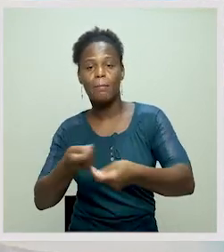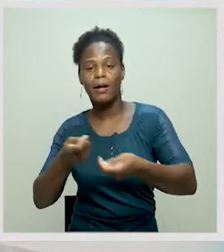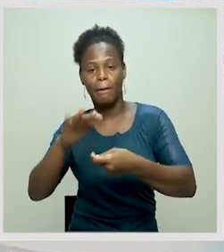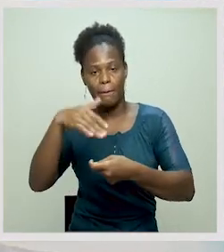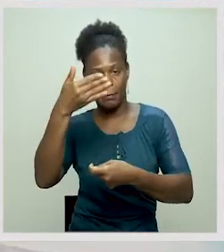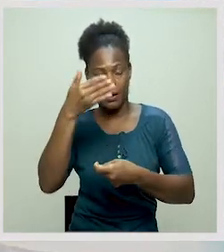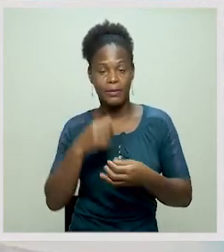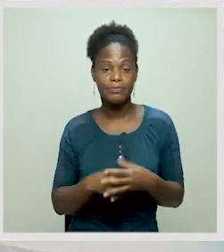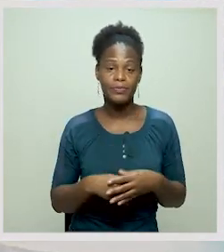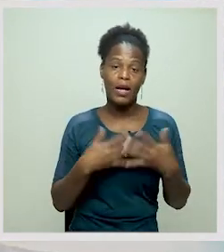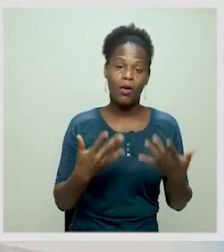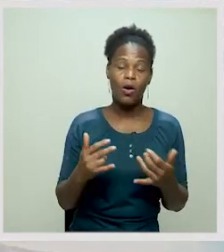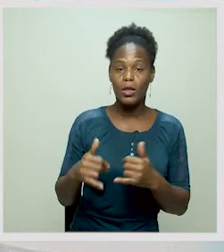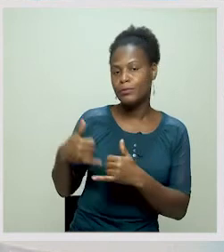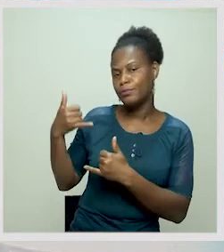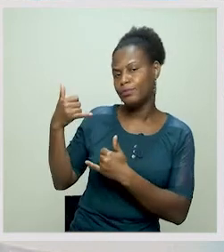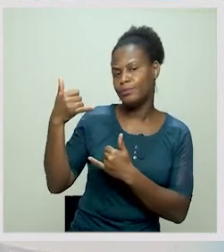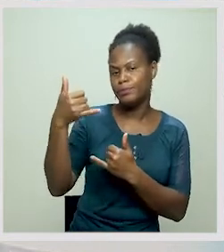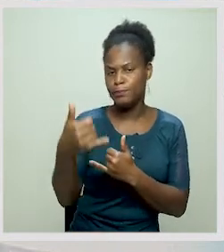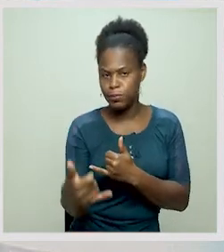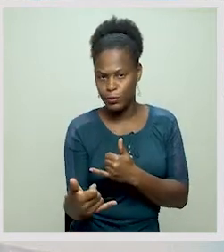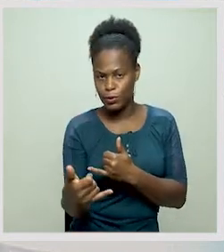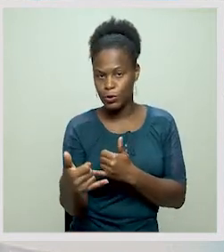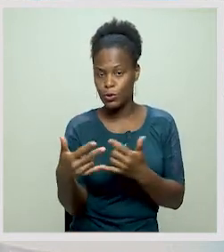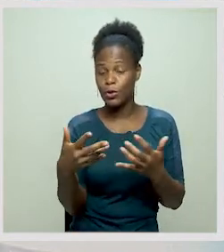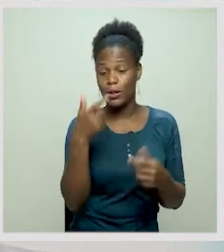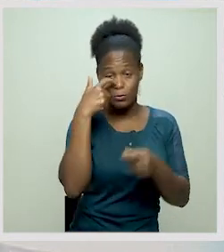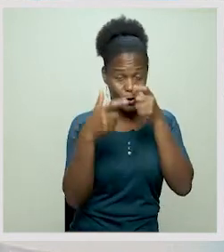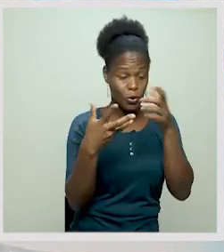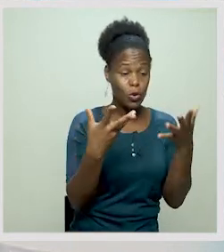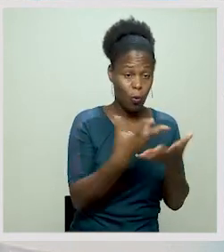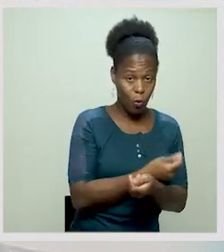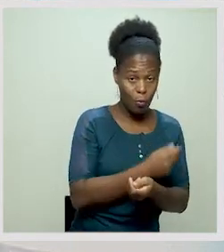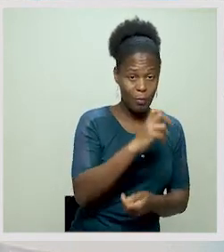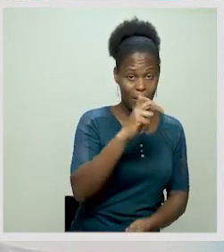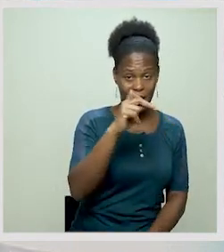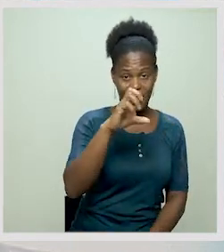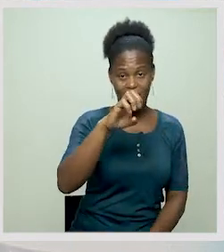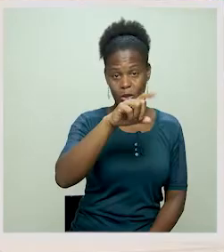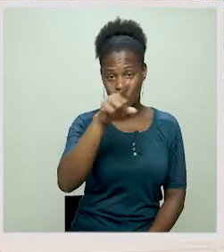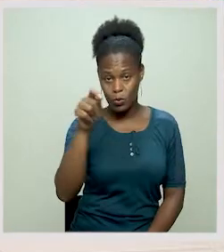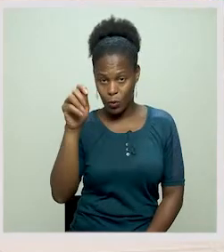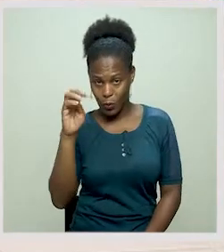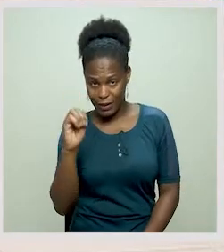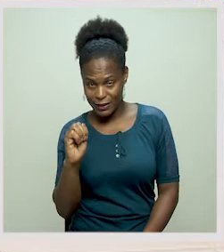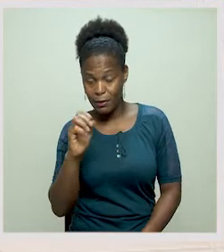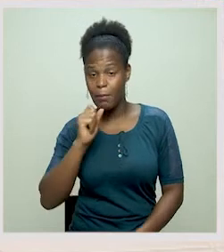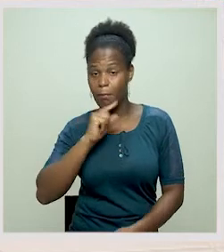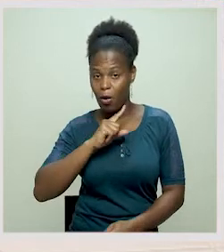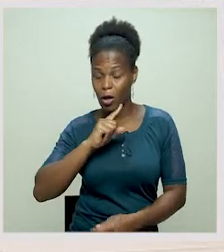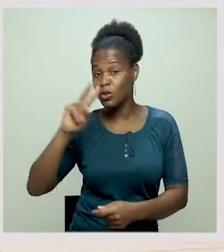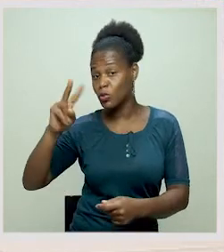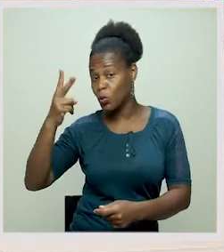primário. Agora, depois de os adquirentes terem as ações e as obrigações, podem vender